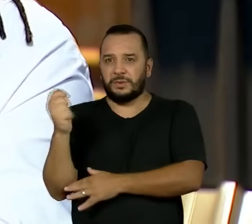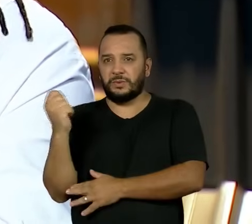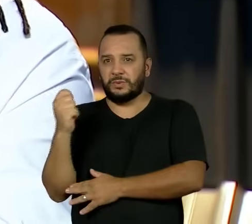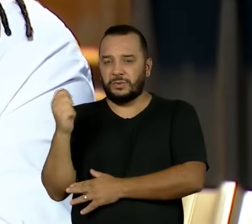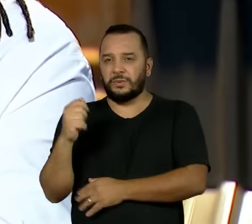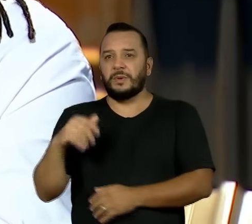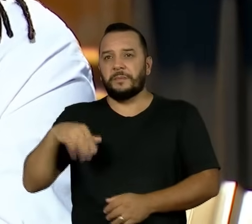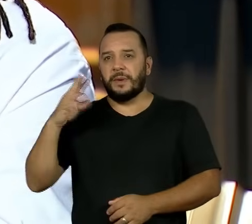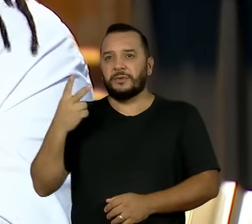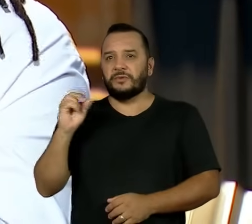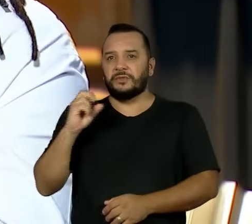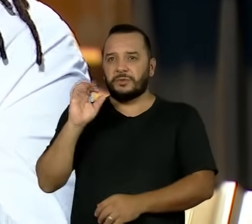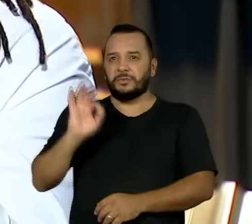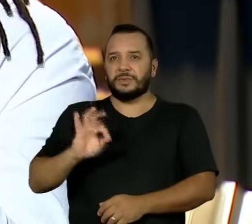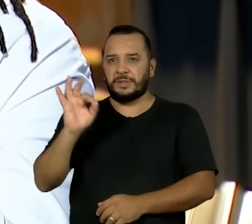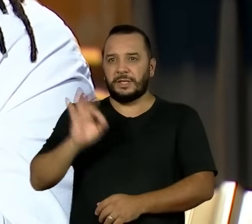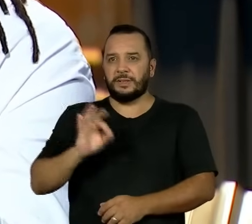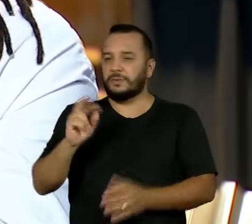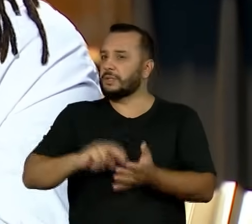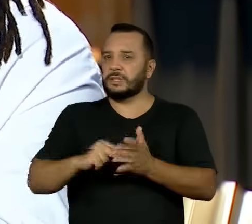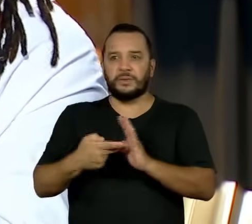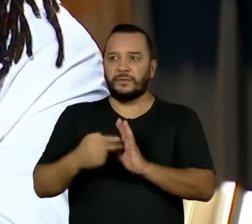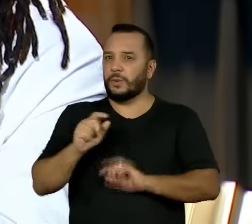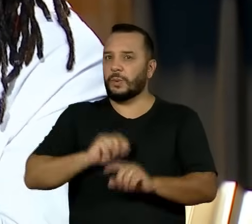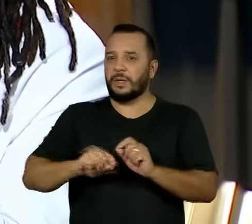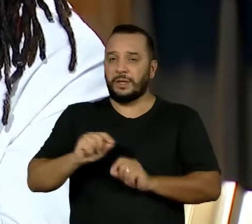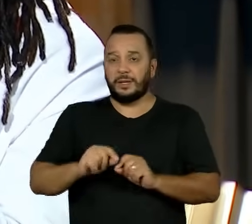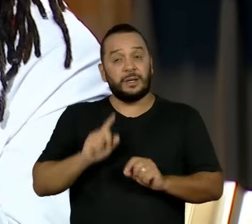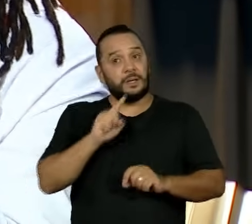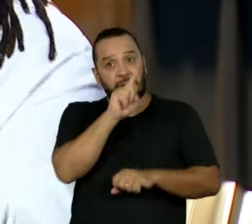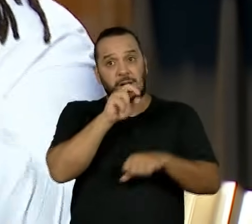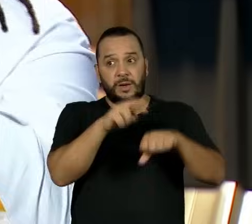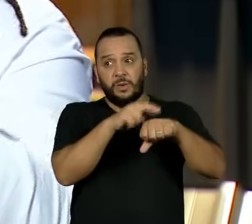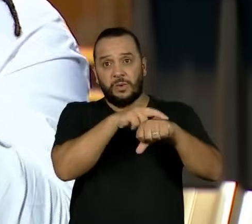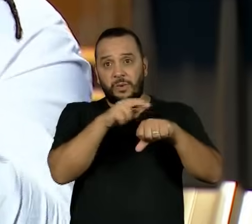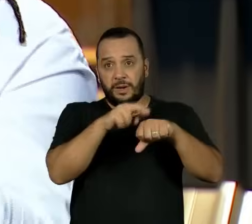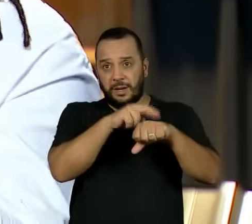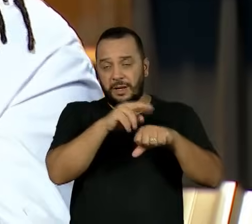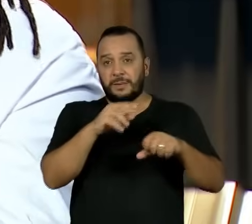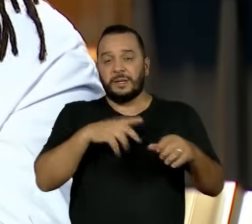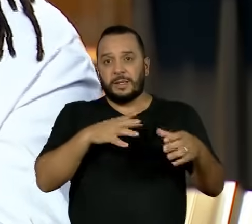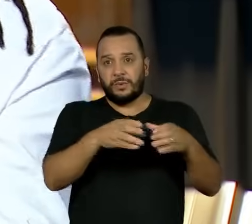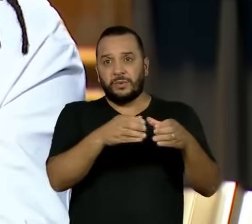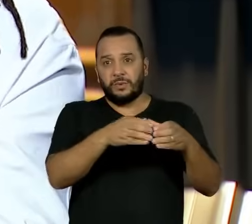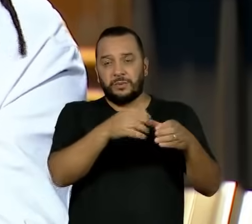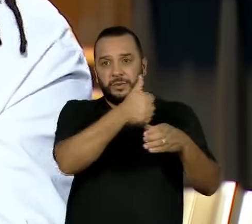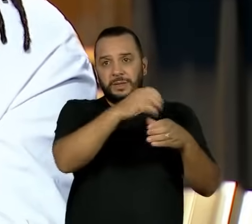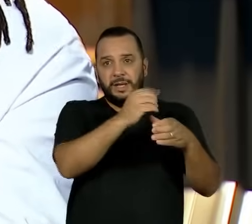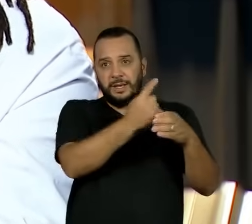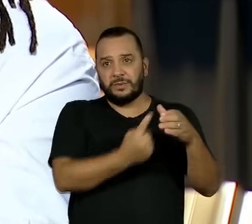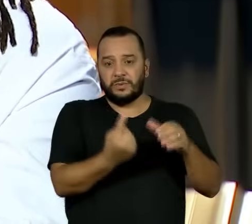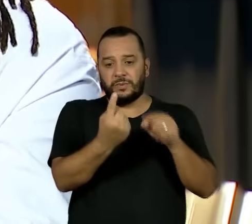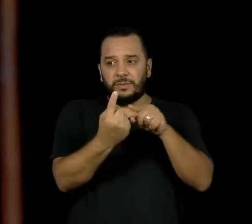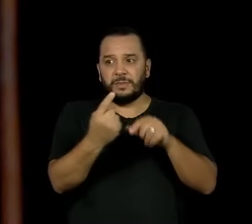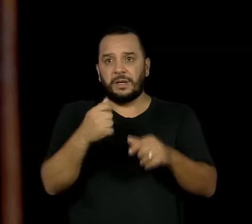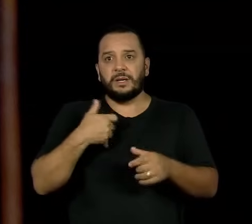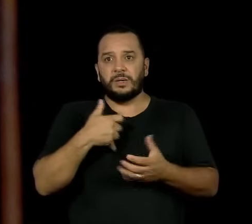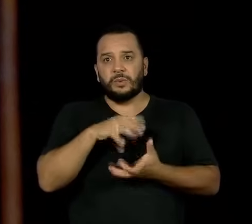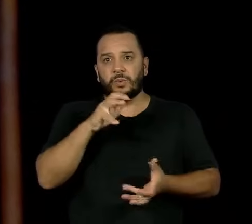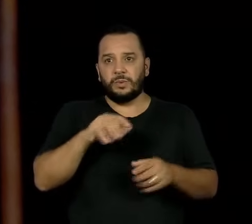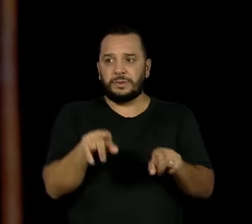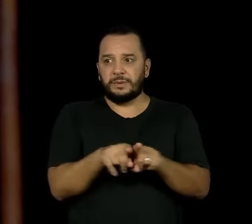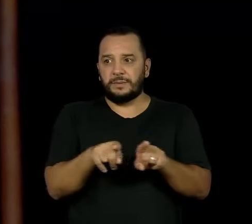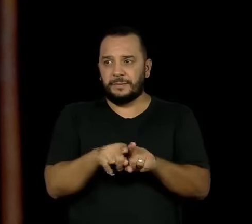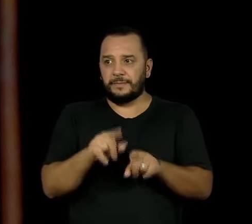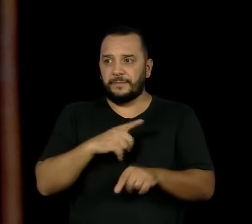de 20%. O que eu Nossa, quero dizer isso? que diferente. Que em Roraima, de cada 10 pessoas, quase uma é idosa. E